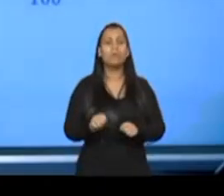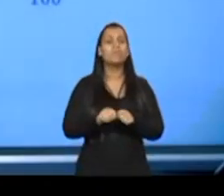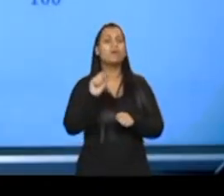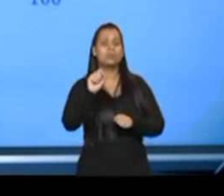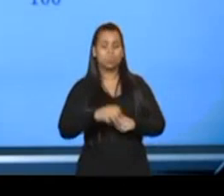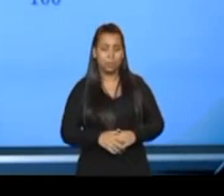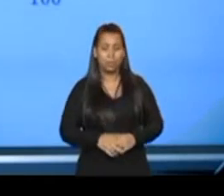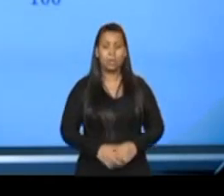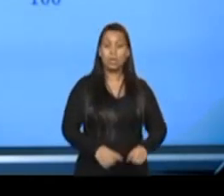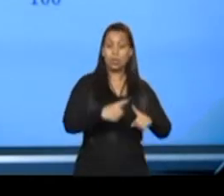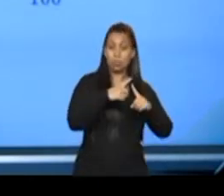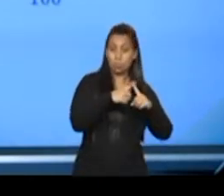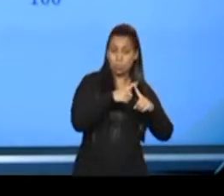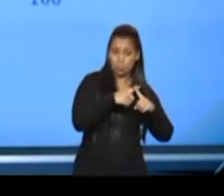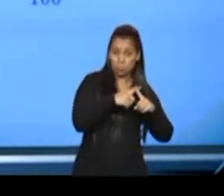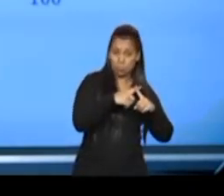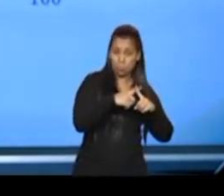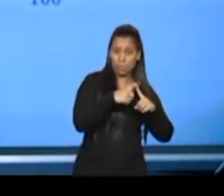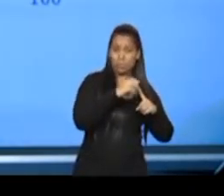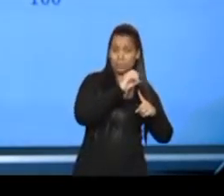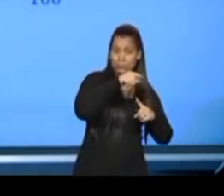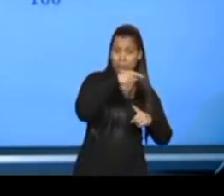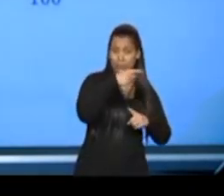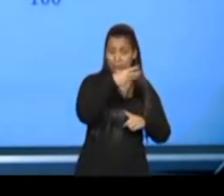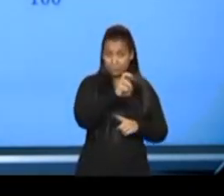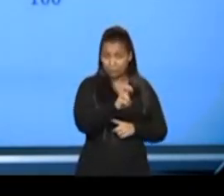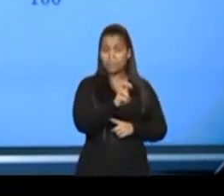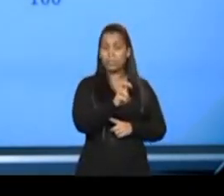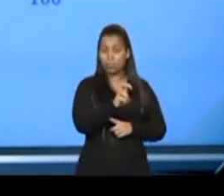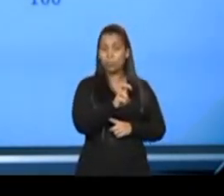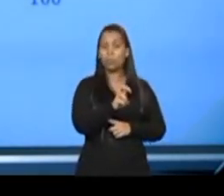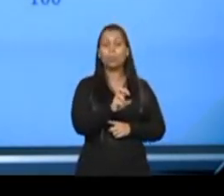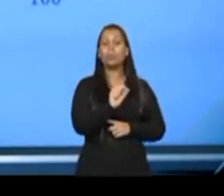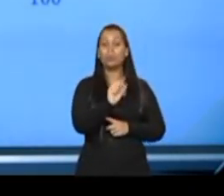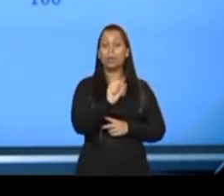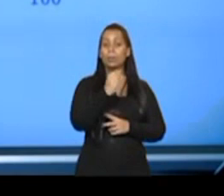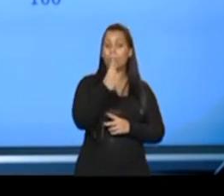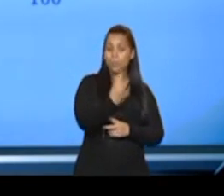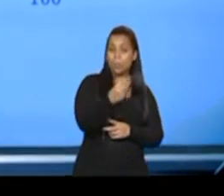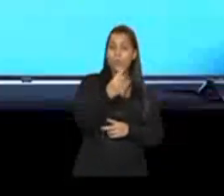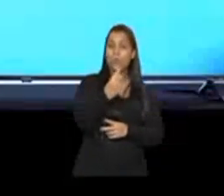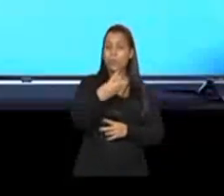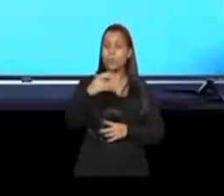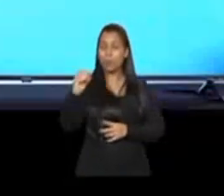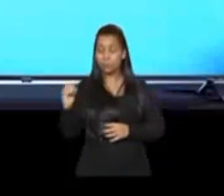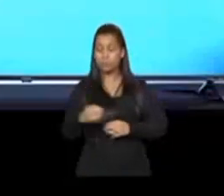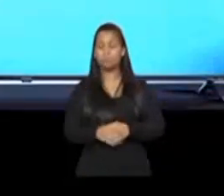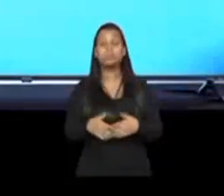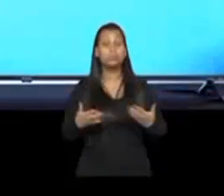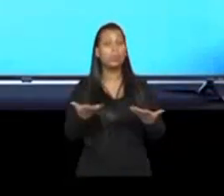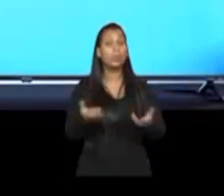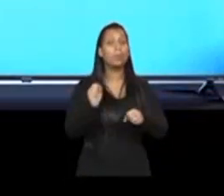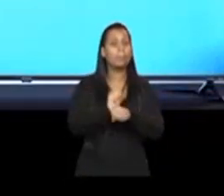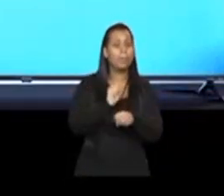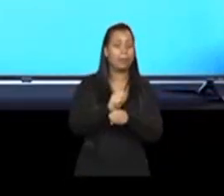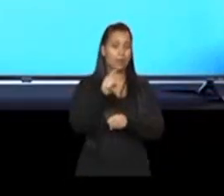a fração 35 centésimos pelo valor total do televisor, R$ 1.400. Aqui eu quero parar um pouquinho